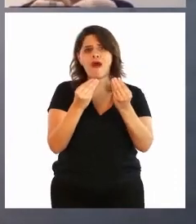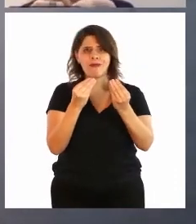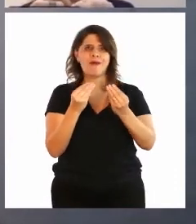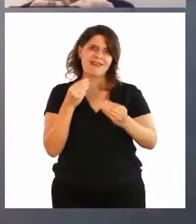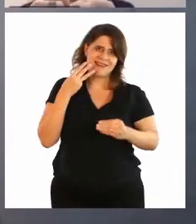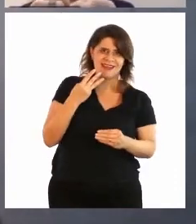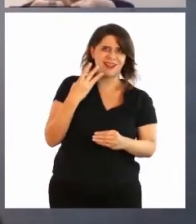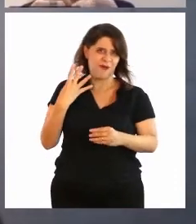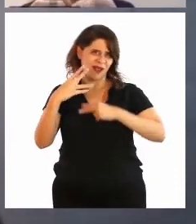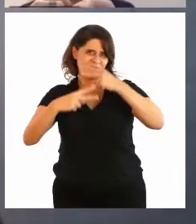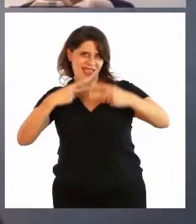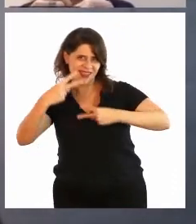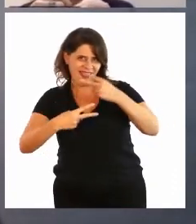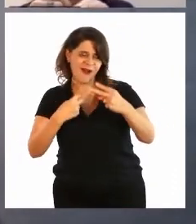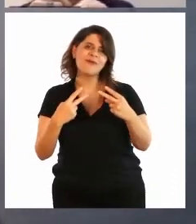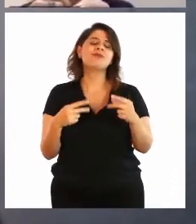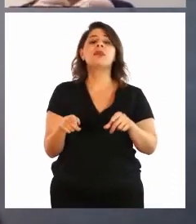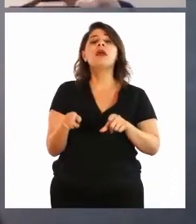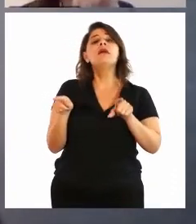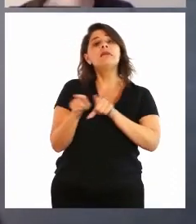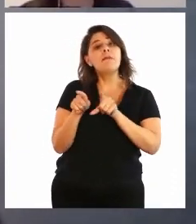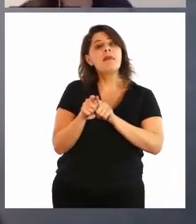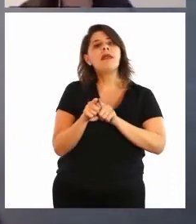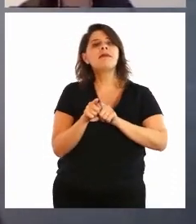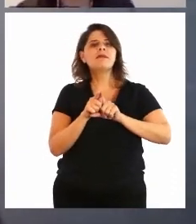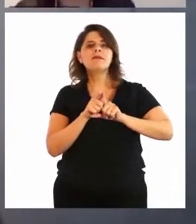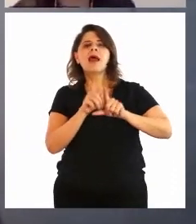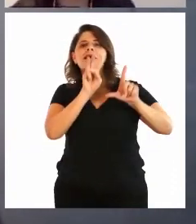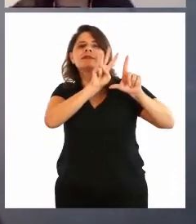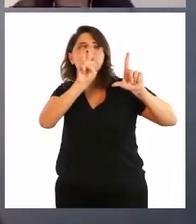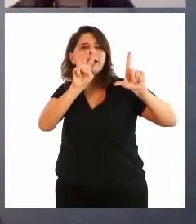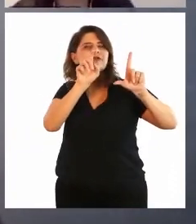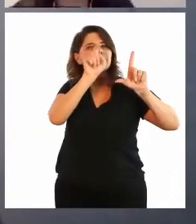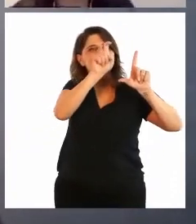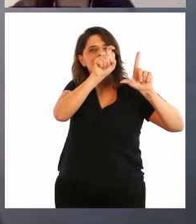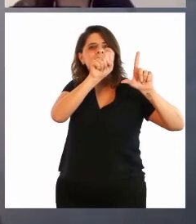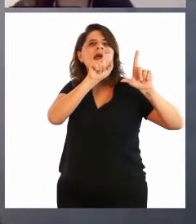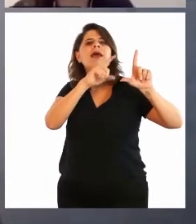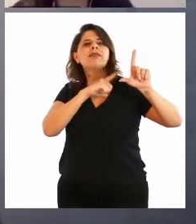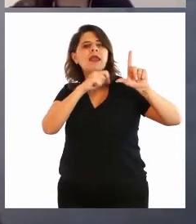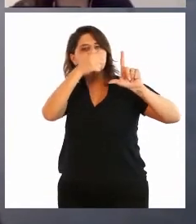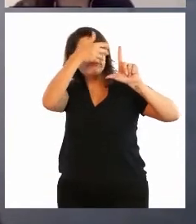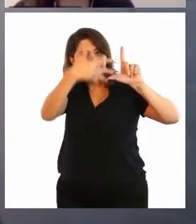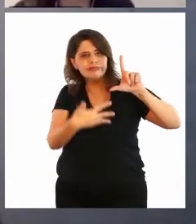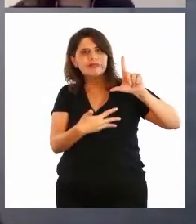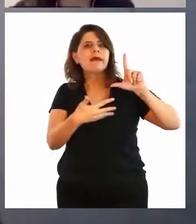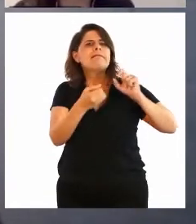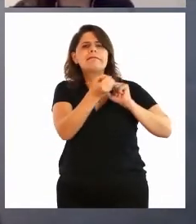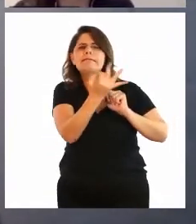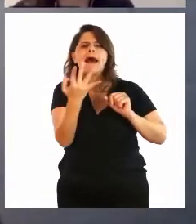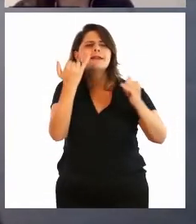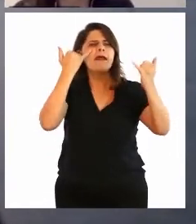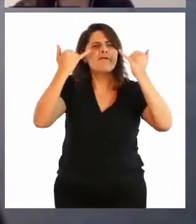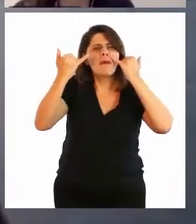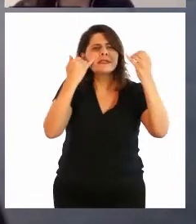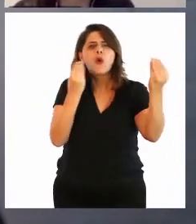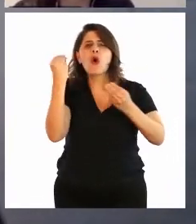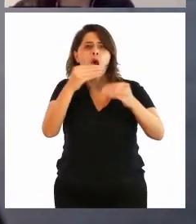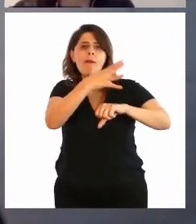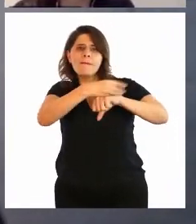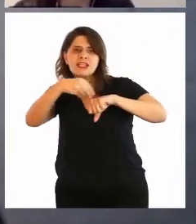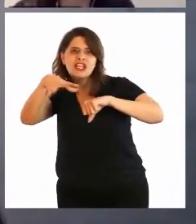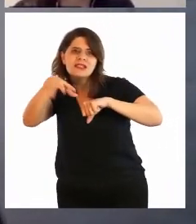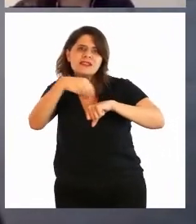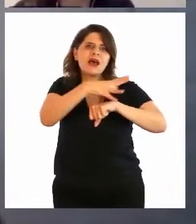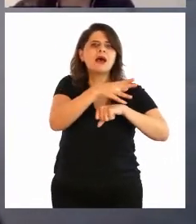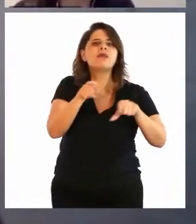do site, vocês também encontram várias informações sobre as ações de mediação e de difusão. E